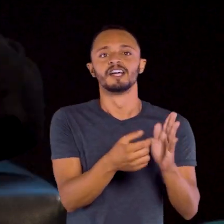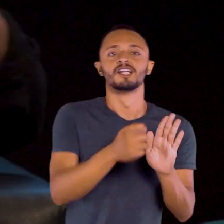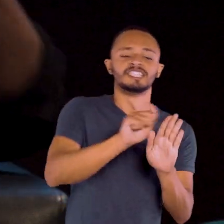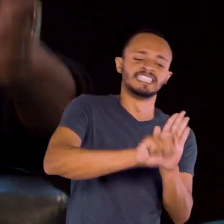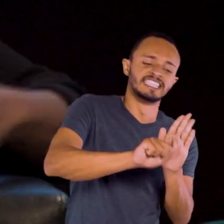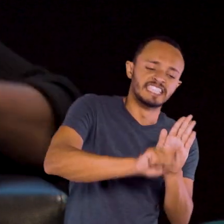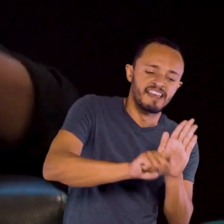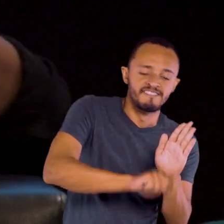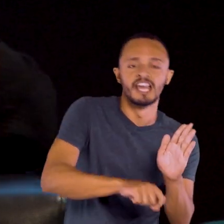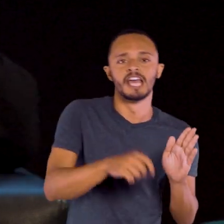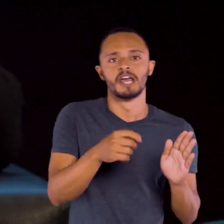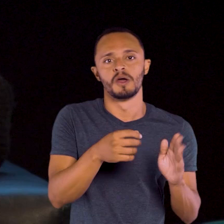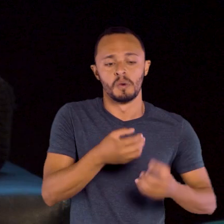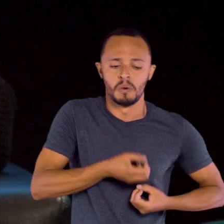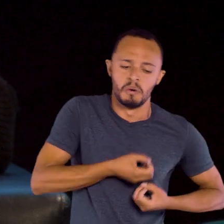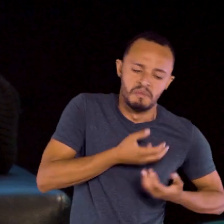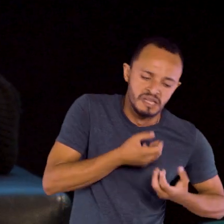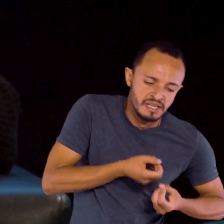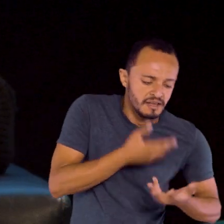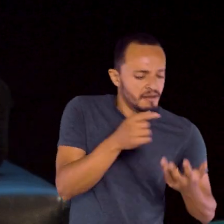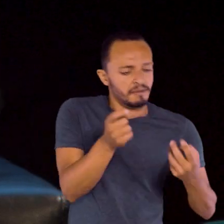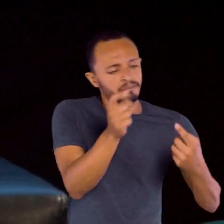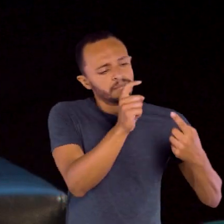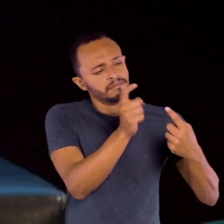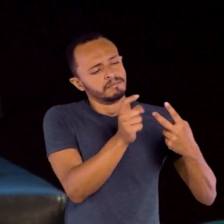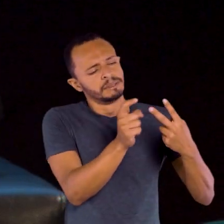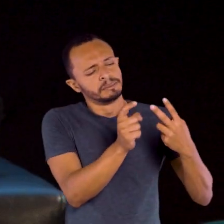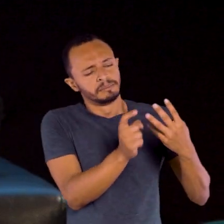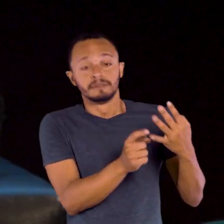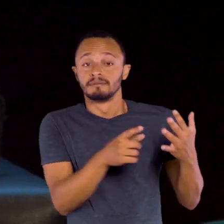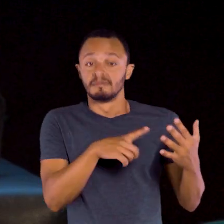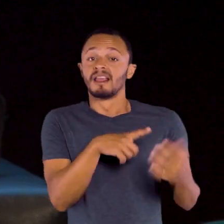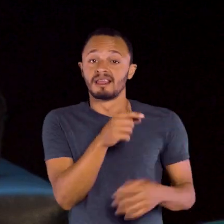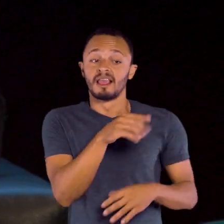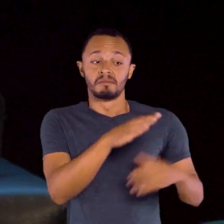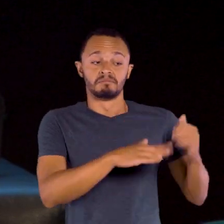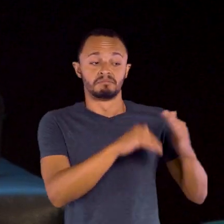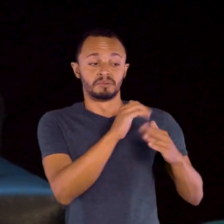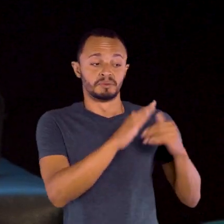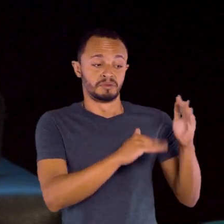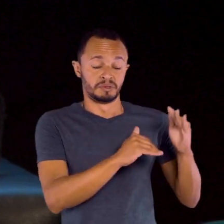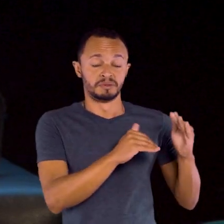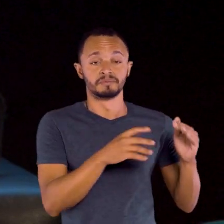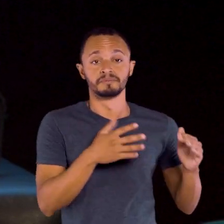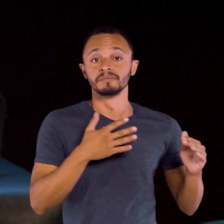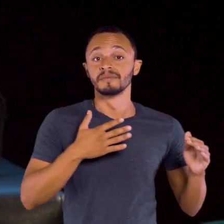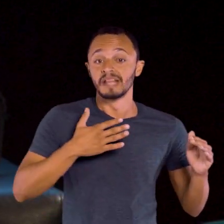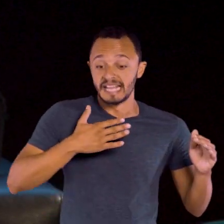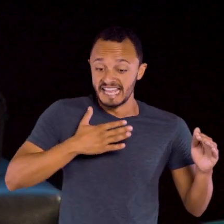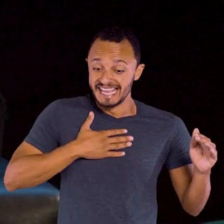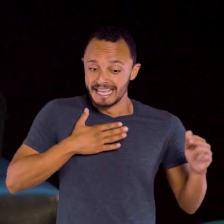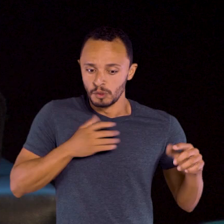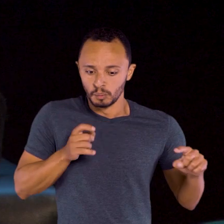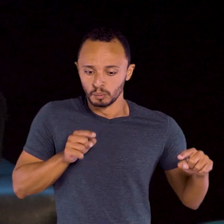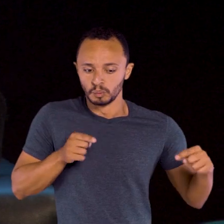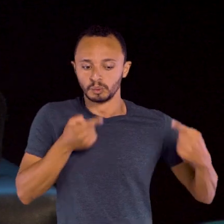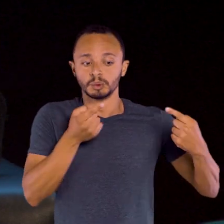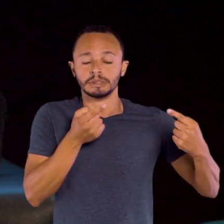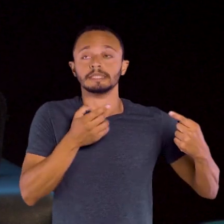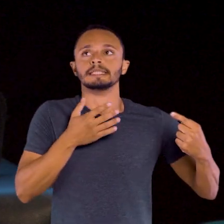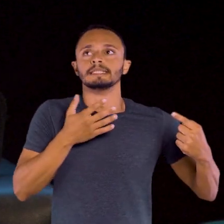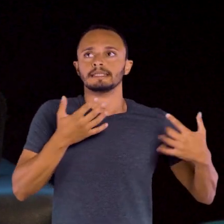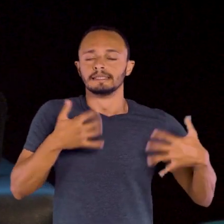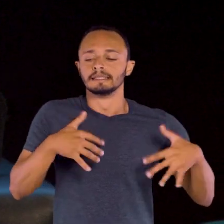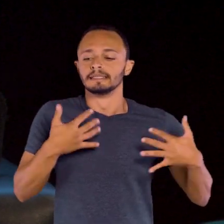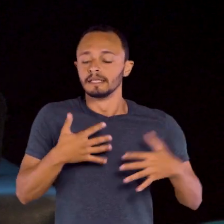e composições. Então, eu acho que esse é um desafio para mim, produzir e meio que